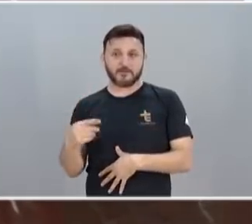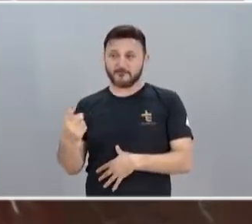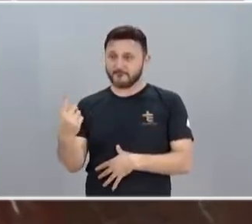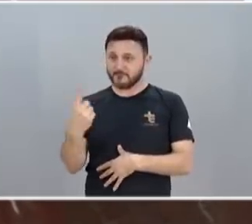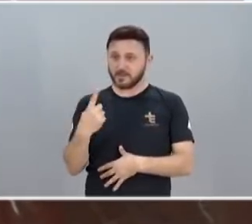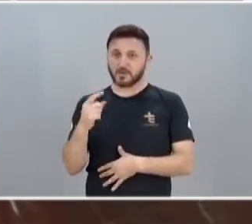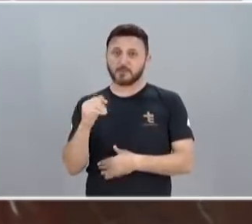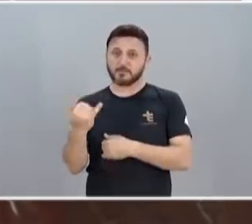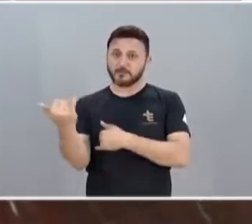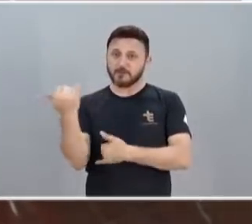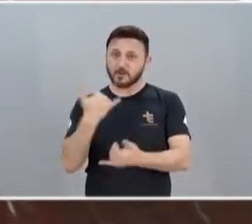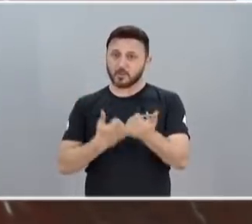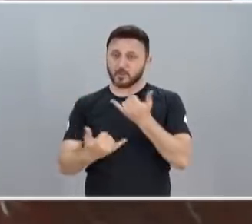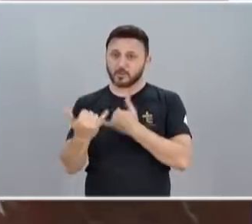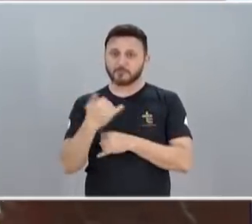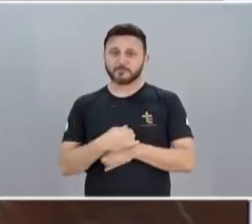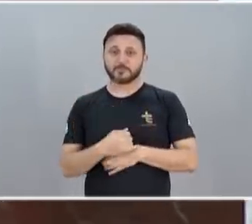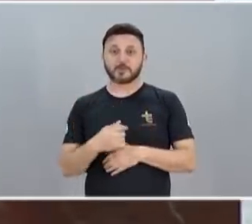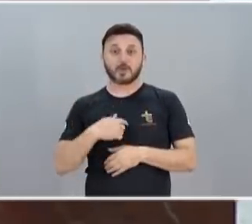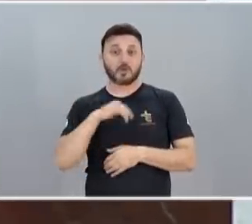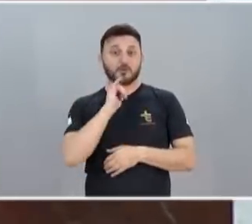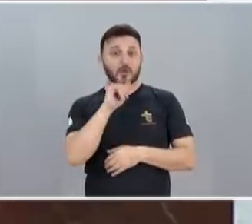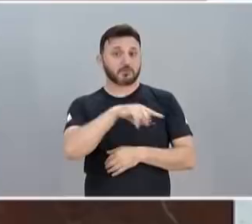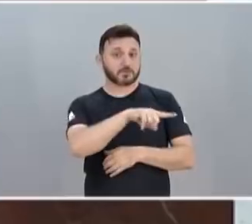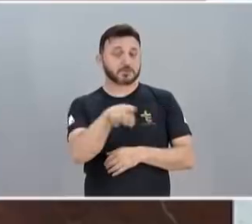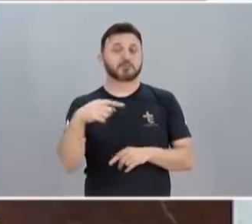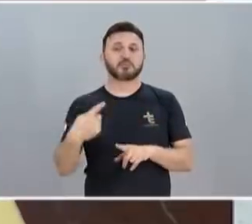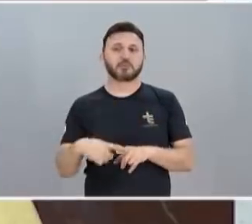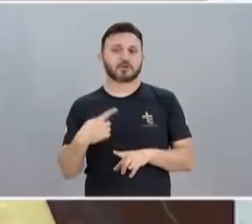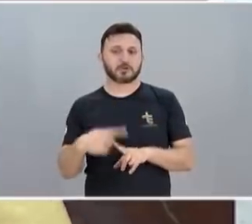partilhado. Eu estou dizendo isso porque